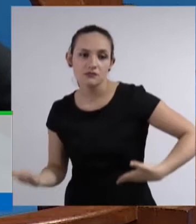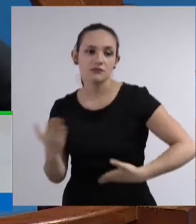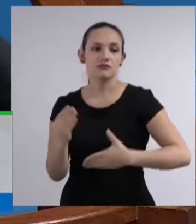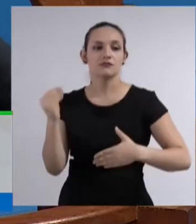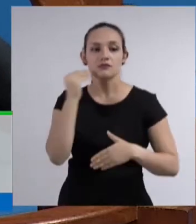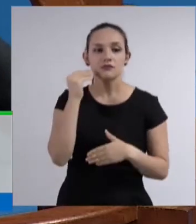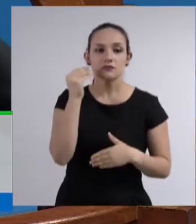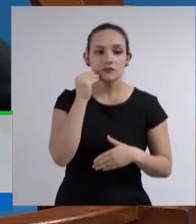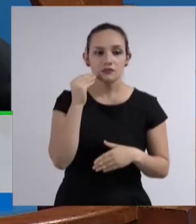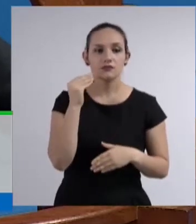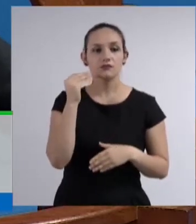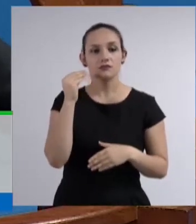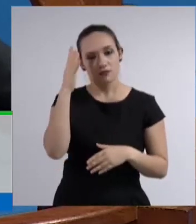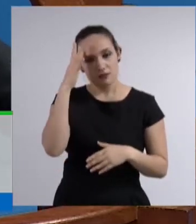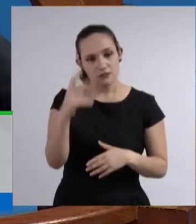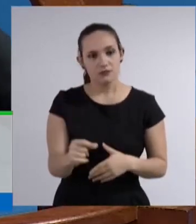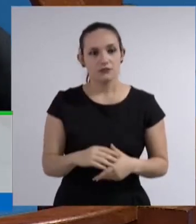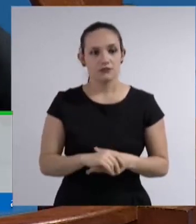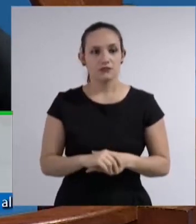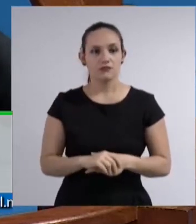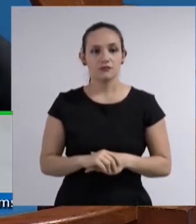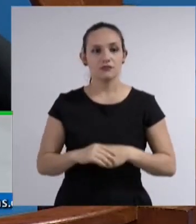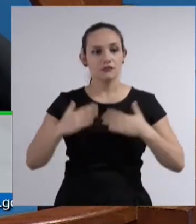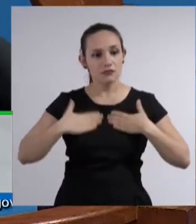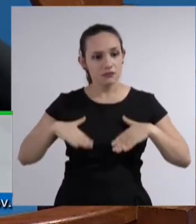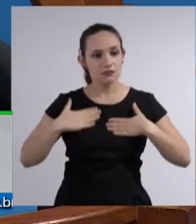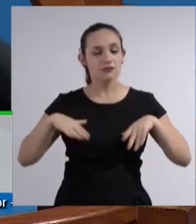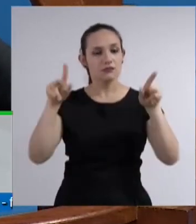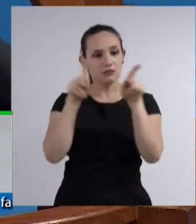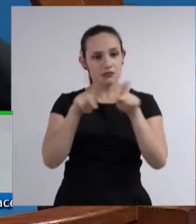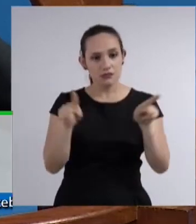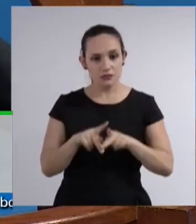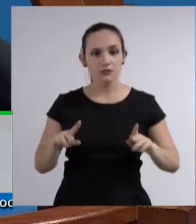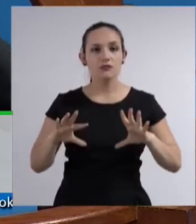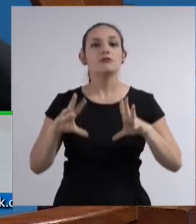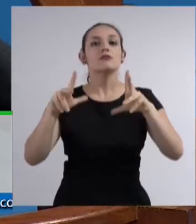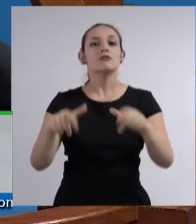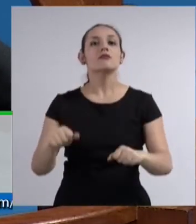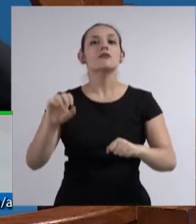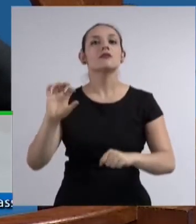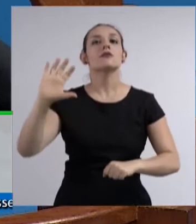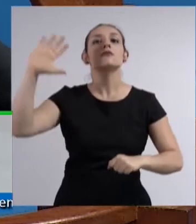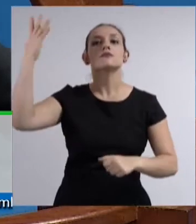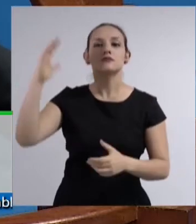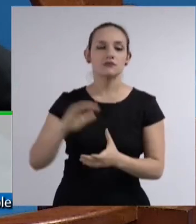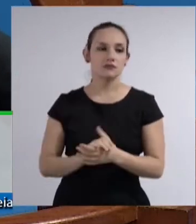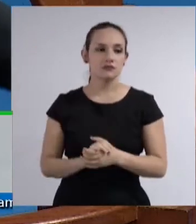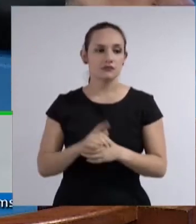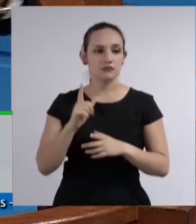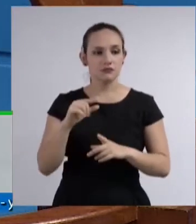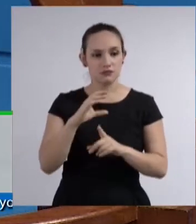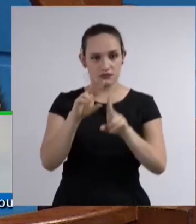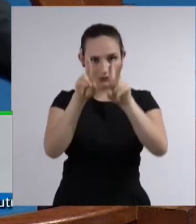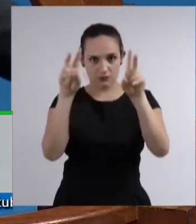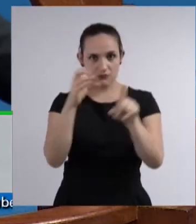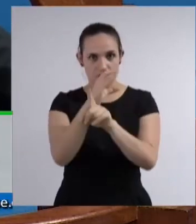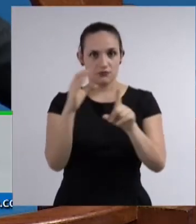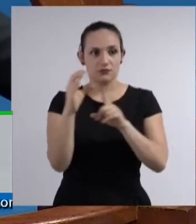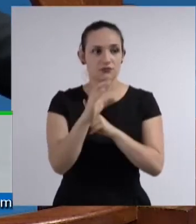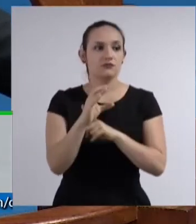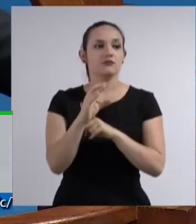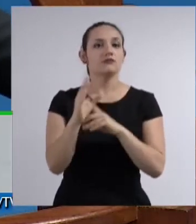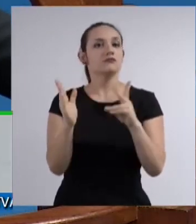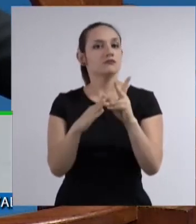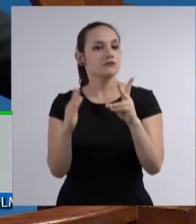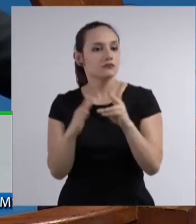buscar a solução pacífica, né, para essas questões que envolvem comunidades indígenas, produtores